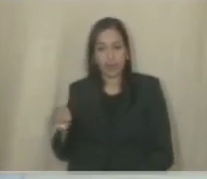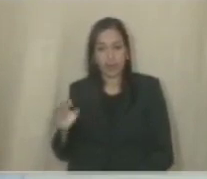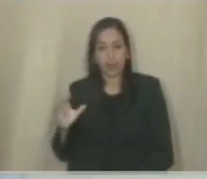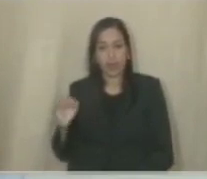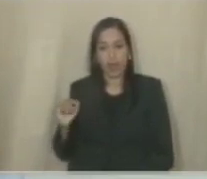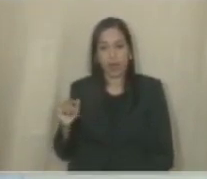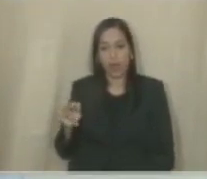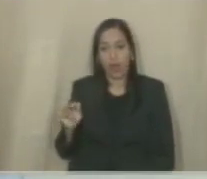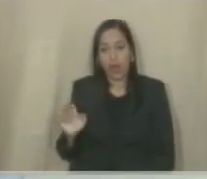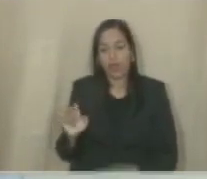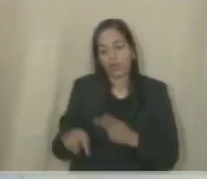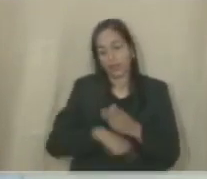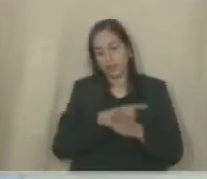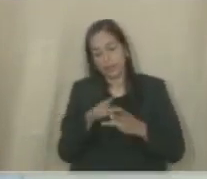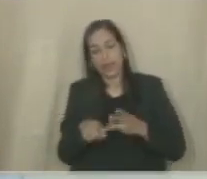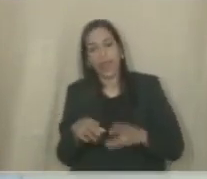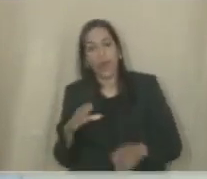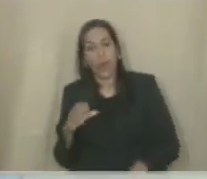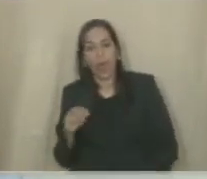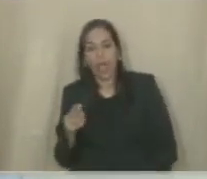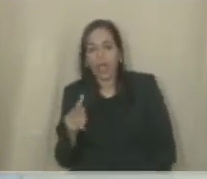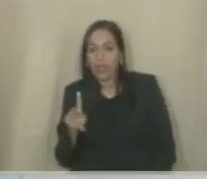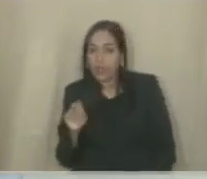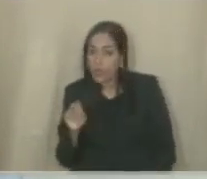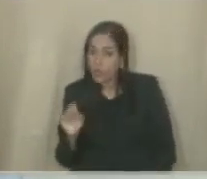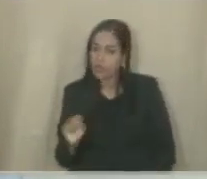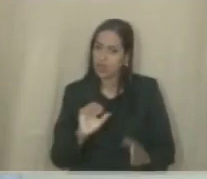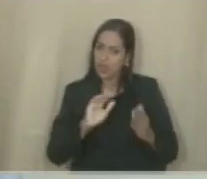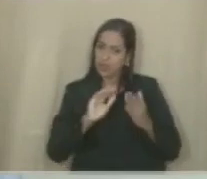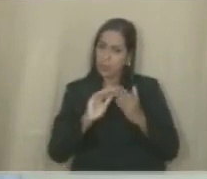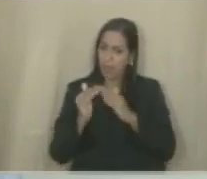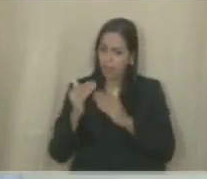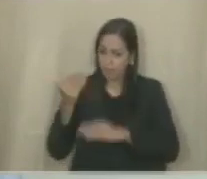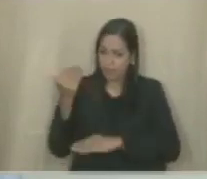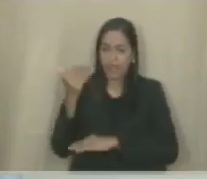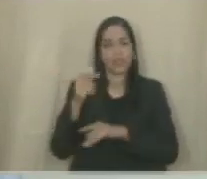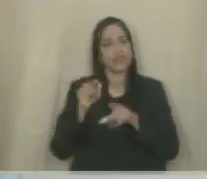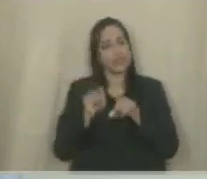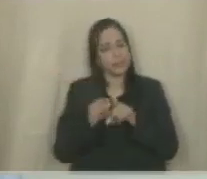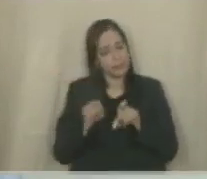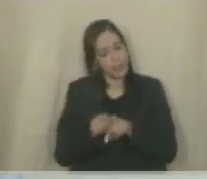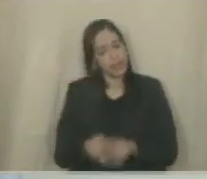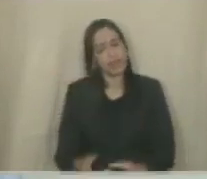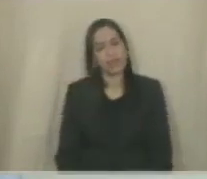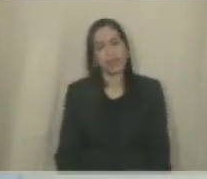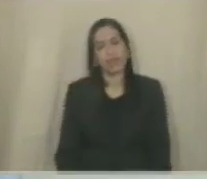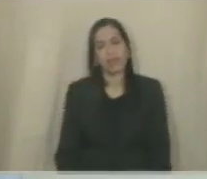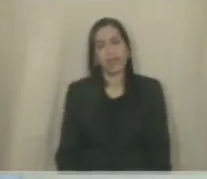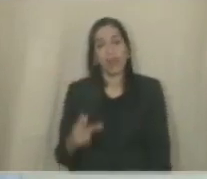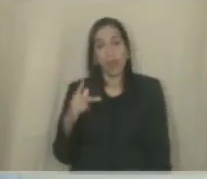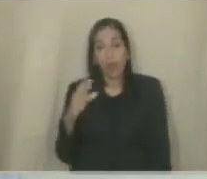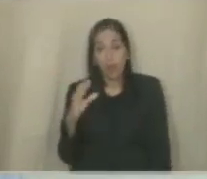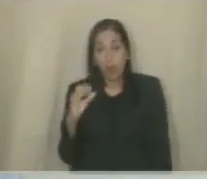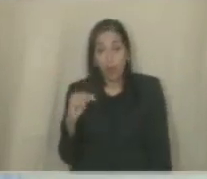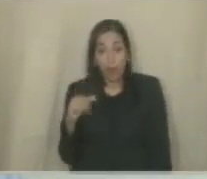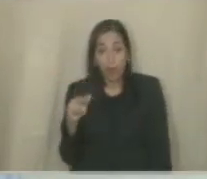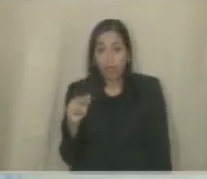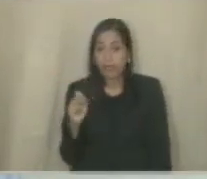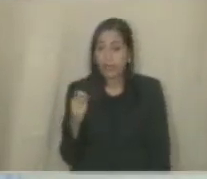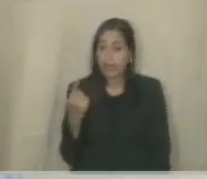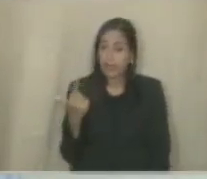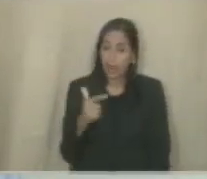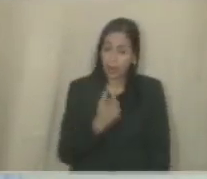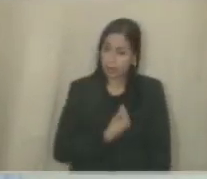é os Coelhos, as palafitas ali nos Coelhos, no Coque. Isso não devia mais existir no